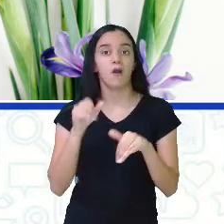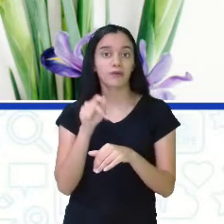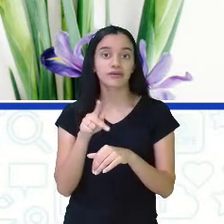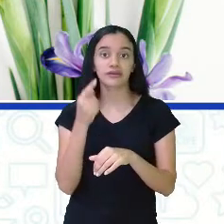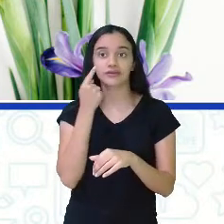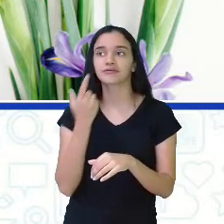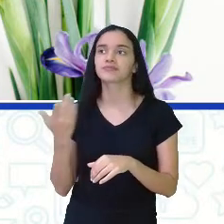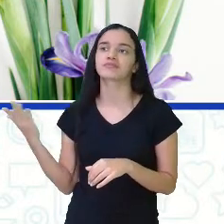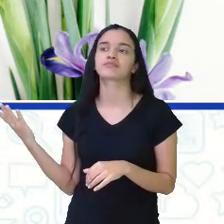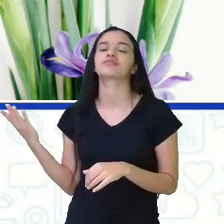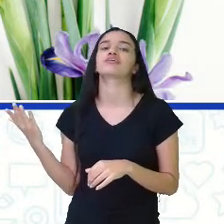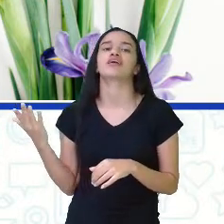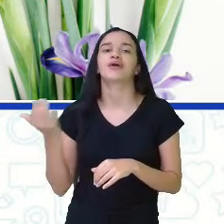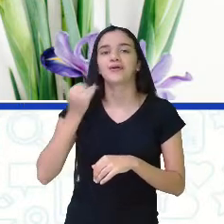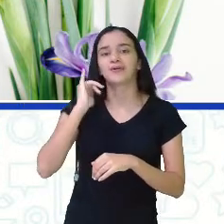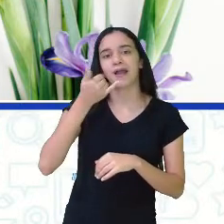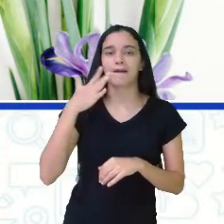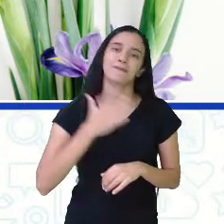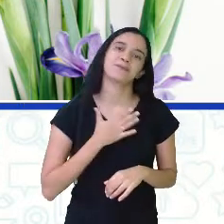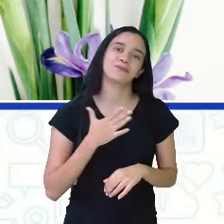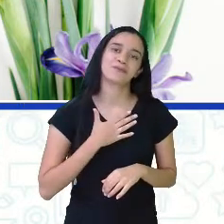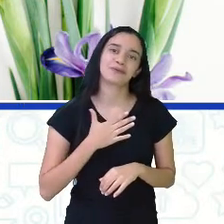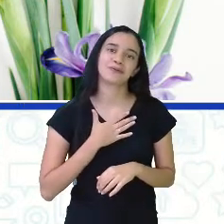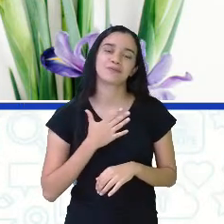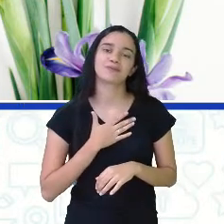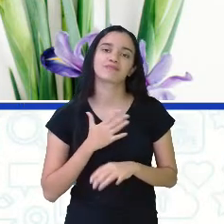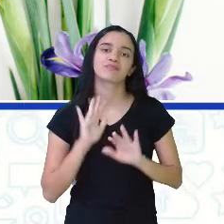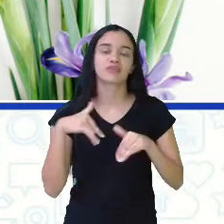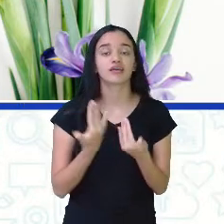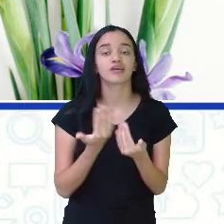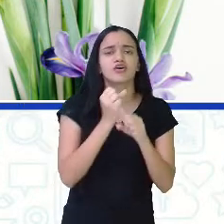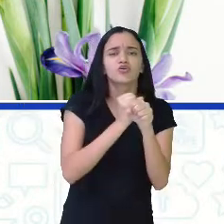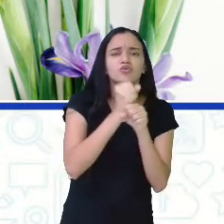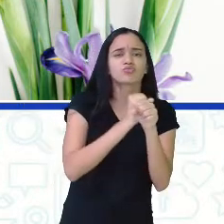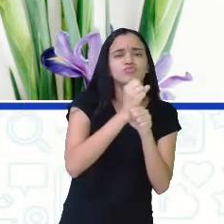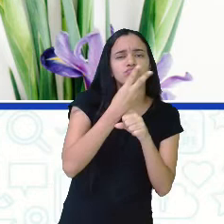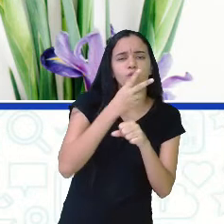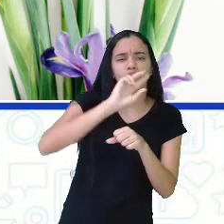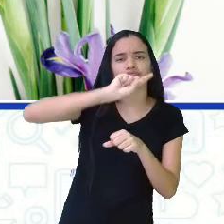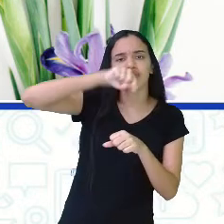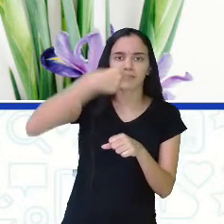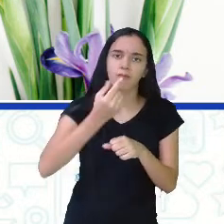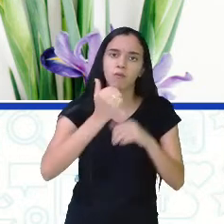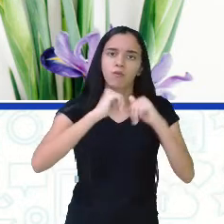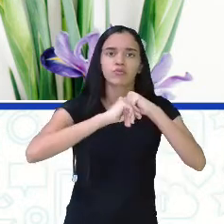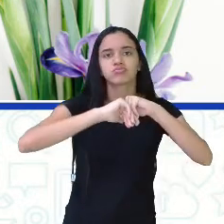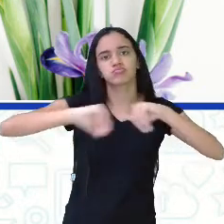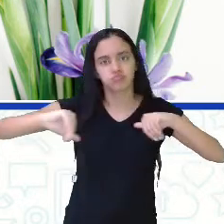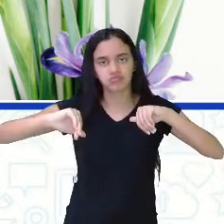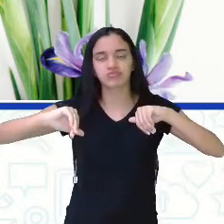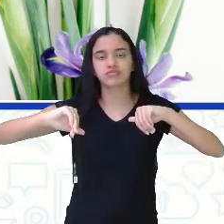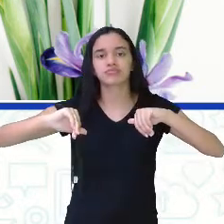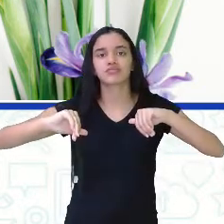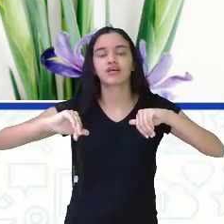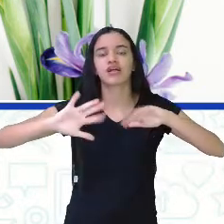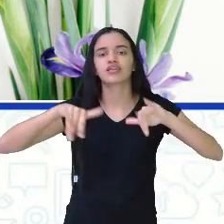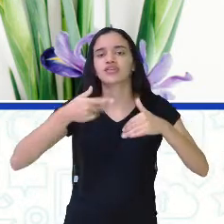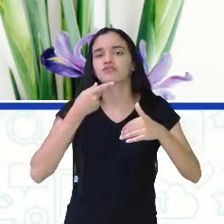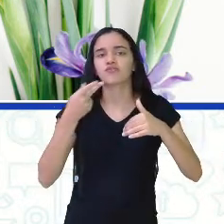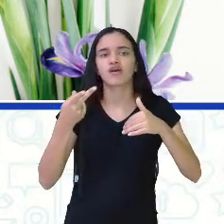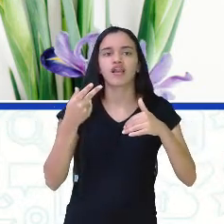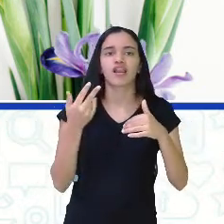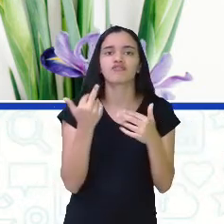E aqui eu trouxe um mini conto meu. Ó, depois de 2 anos, separaram-se. Não falavam a